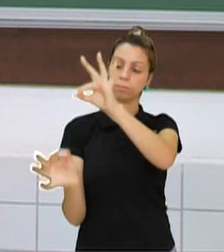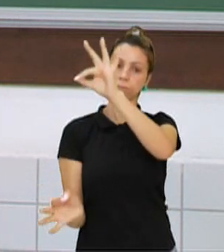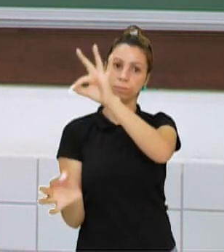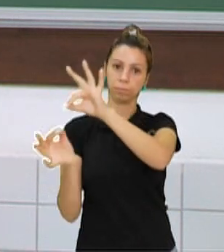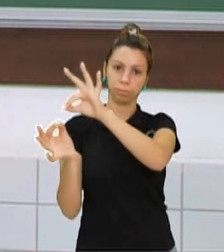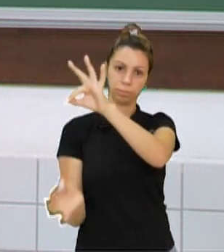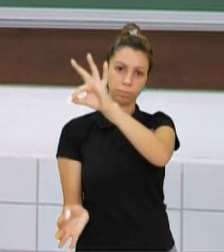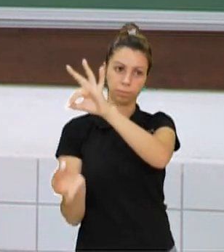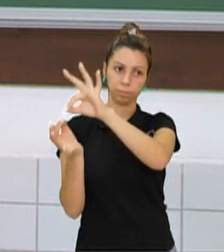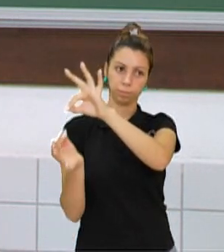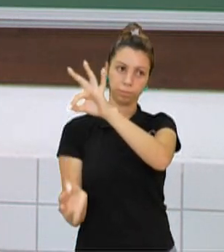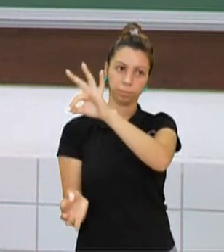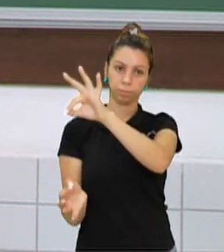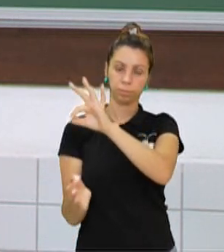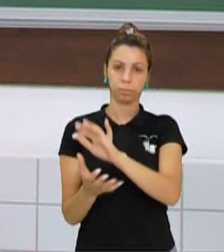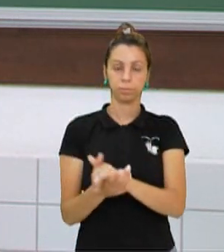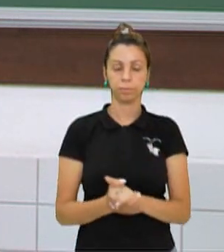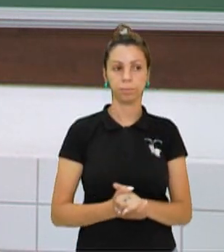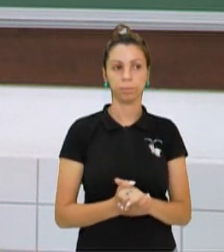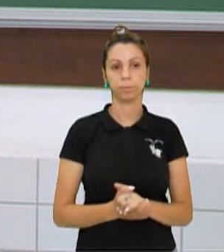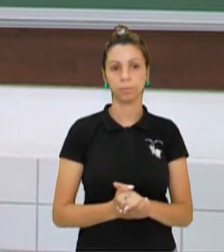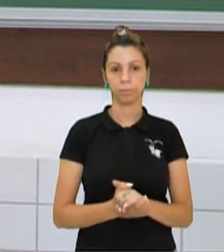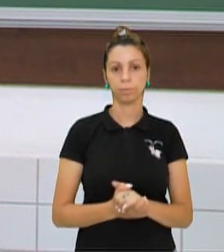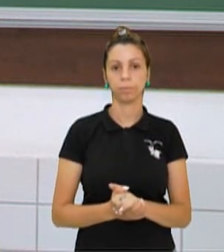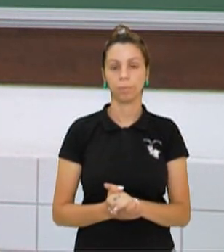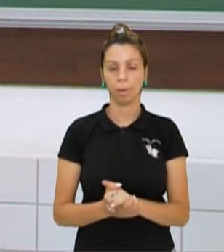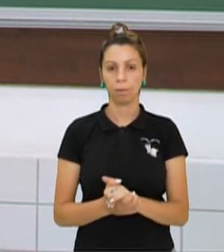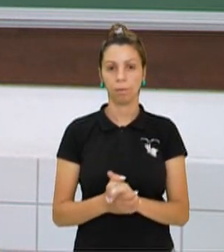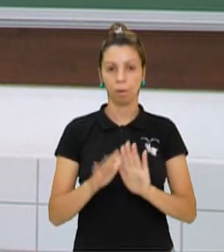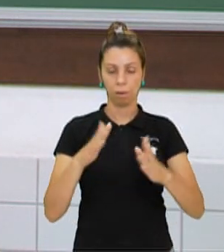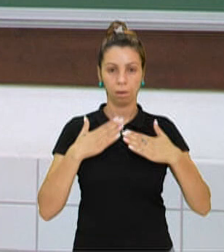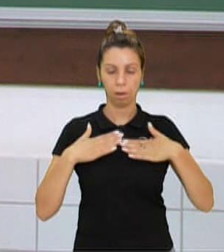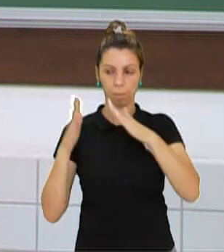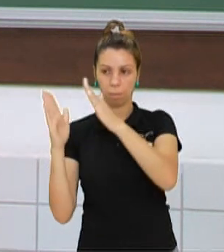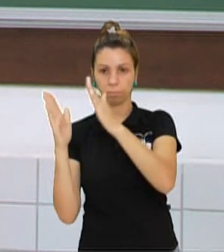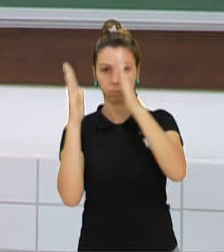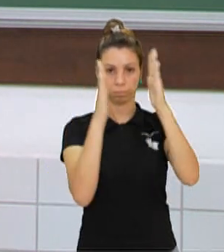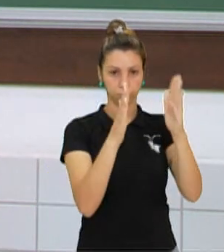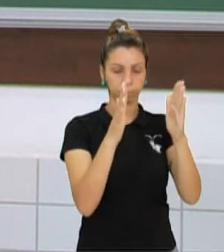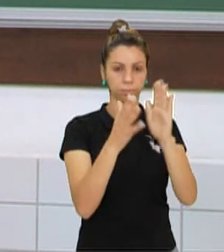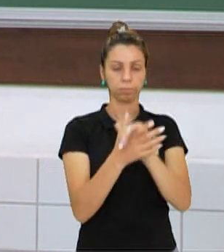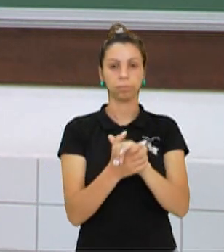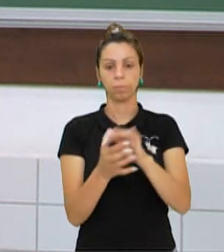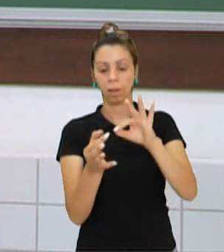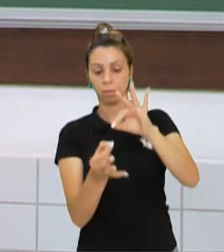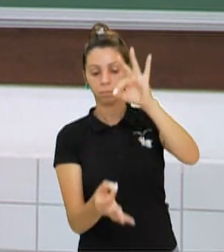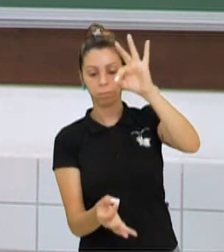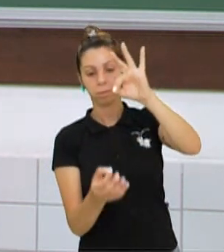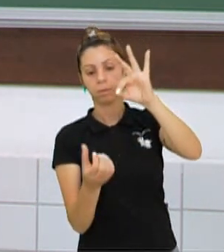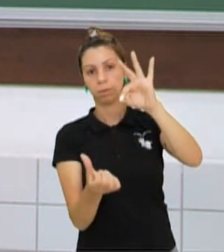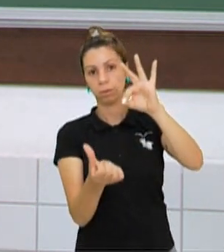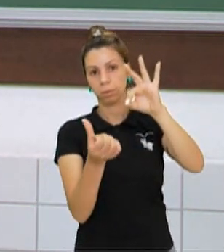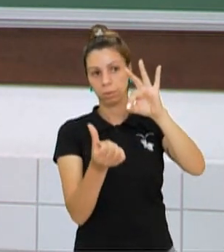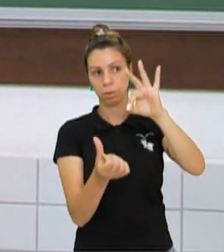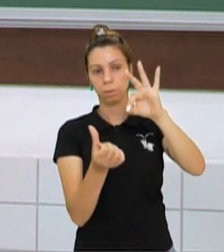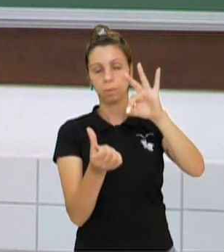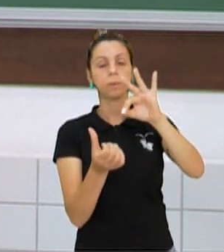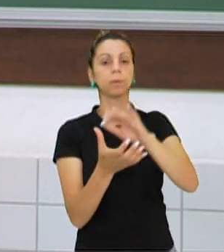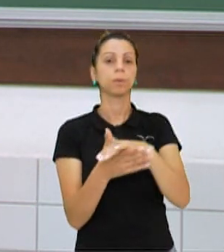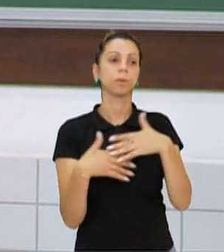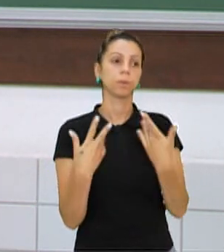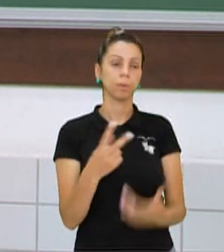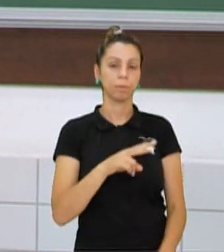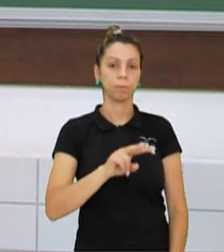aqui, vou escrever um pouquinho mais para cá, nossa altura lá é igual a 6, né? 6 centímetros de altura. Então,